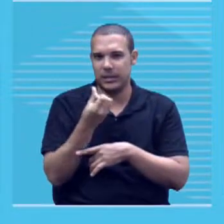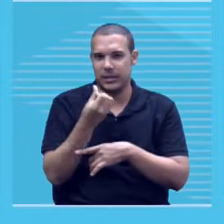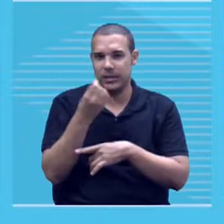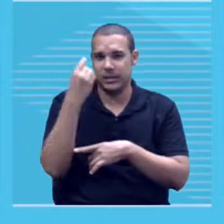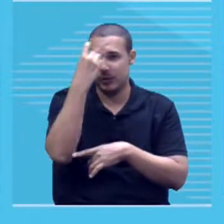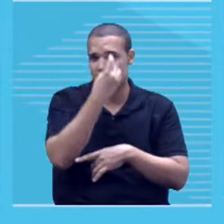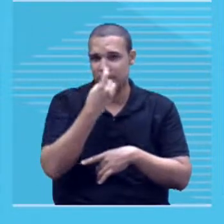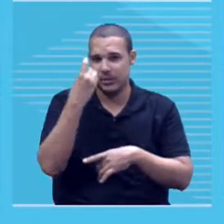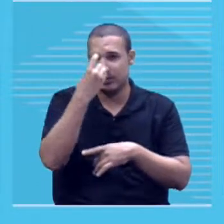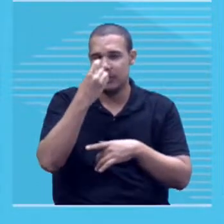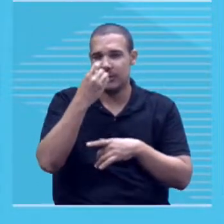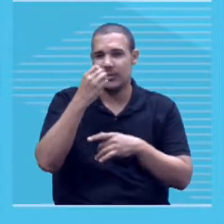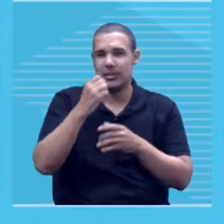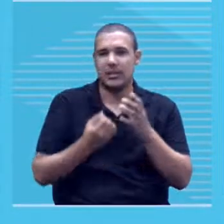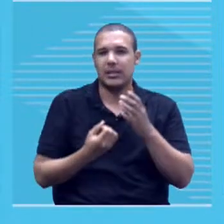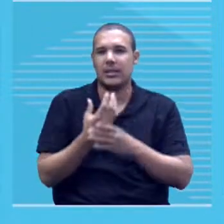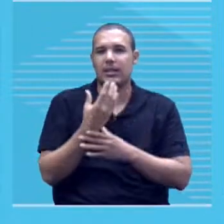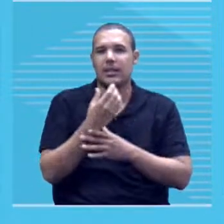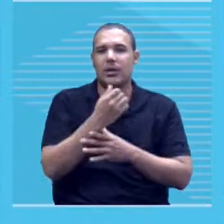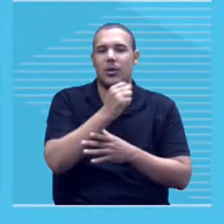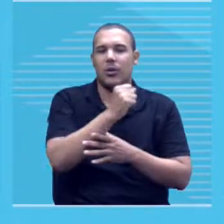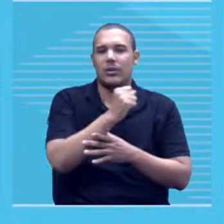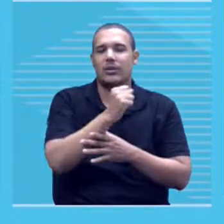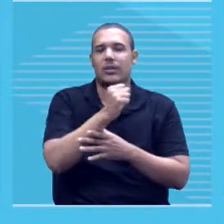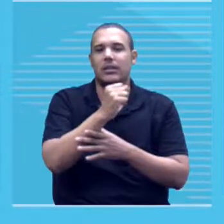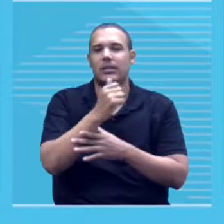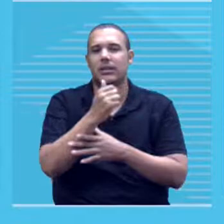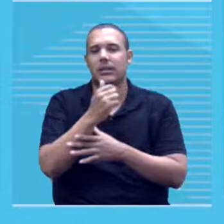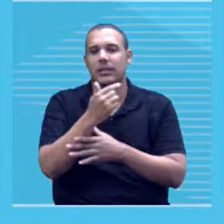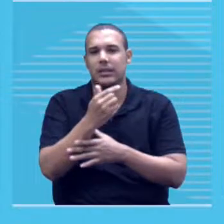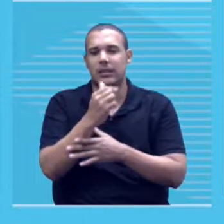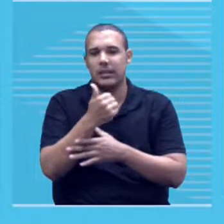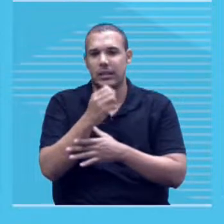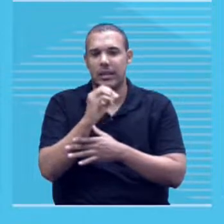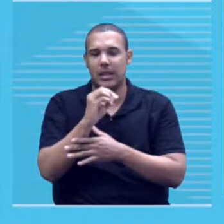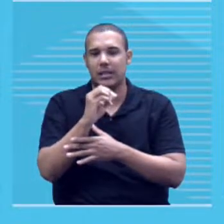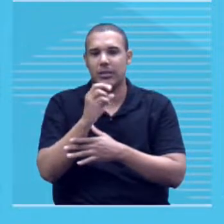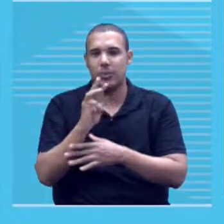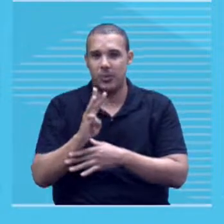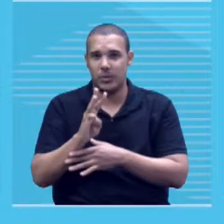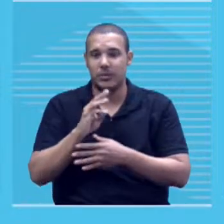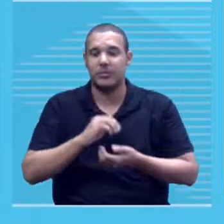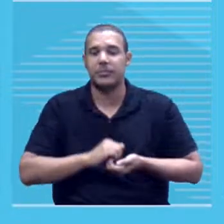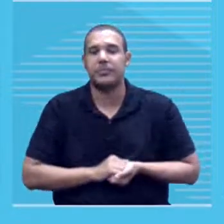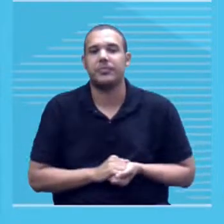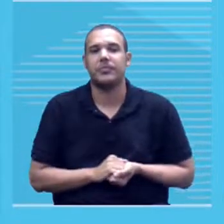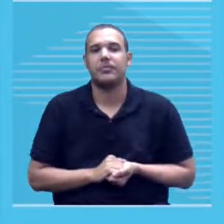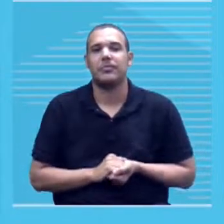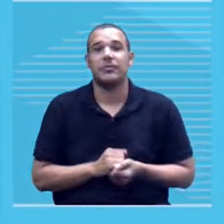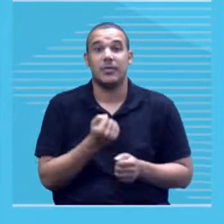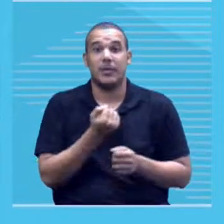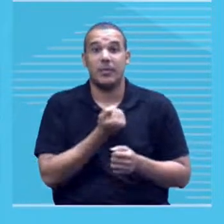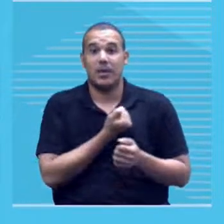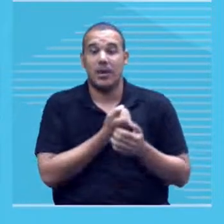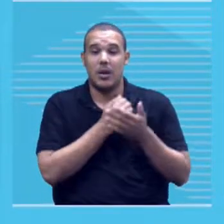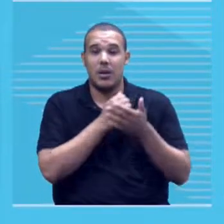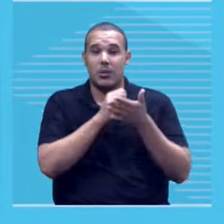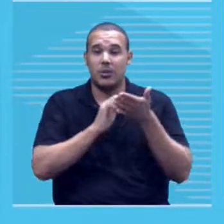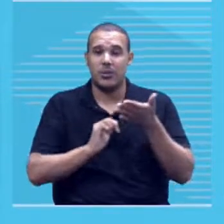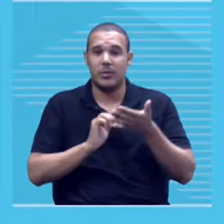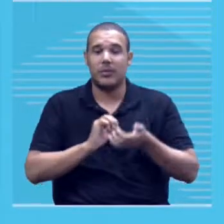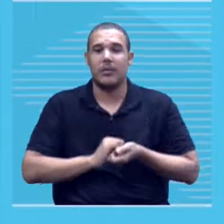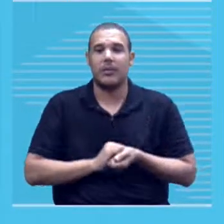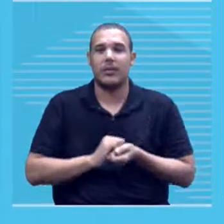gera aproximadamente 810 watts por dia. Então, olha a informação que ele deu na questão. Um painel